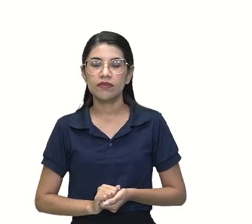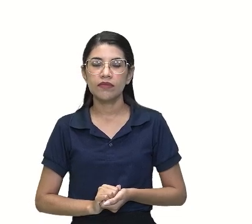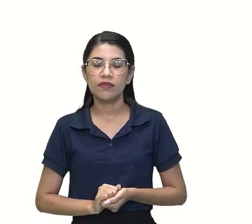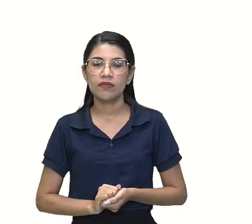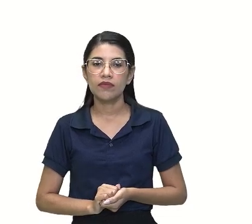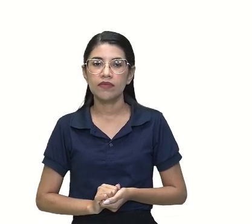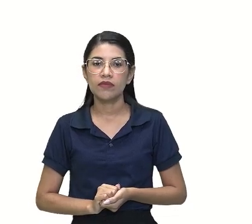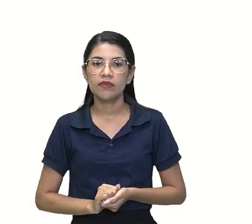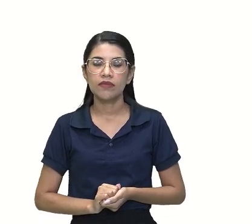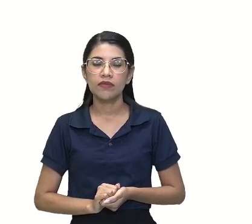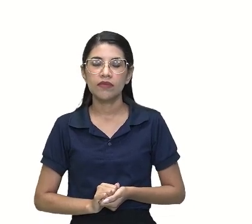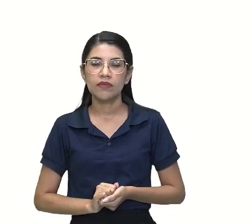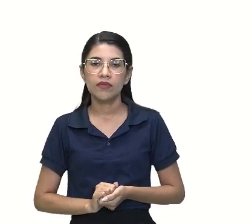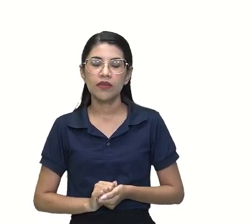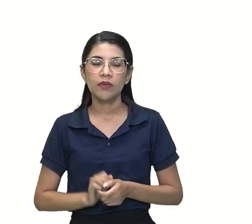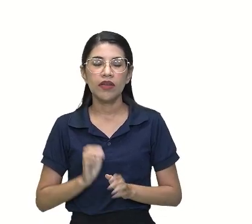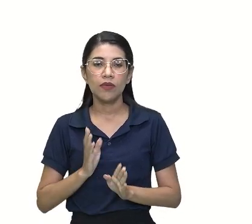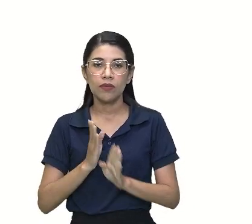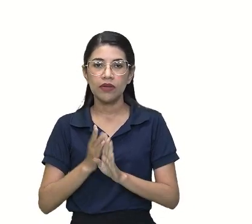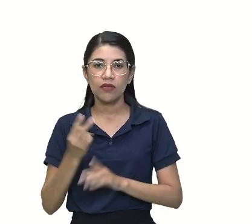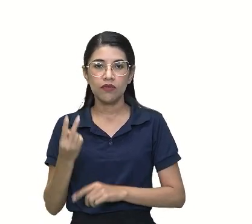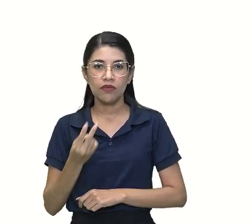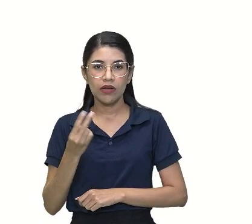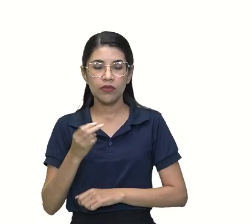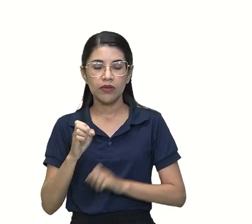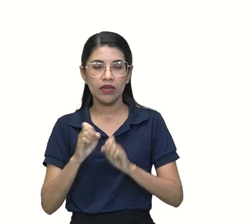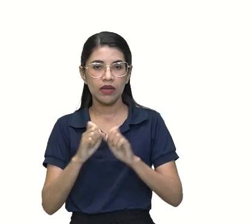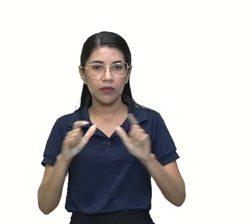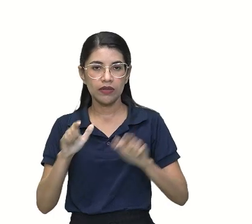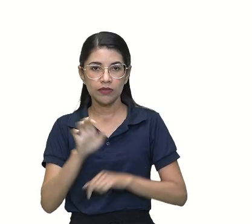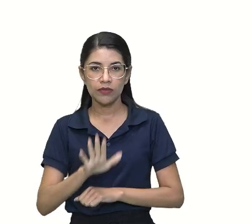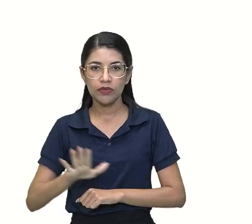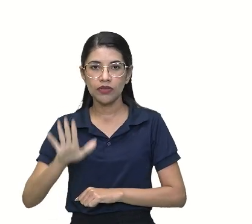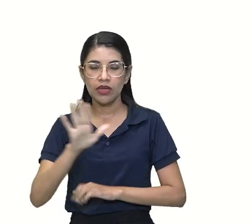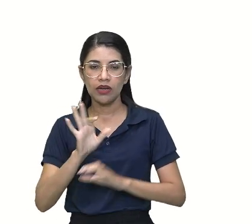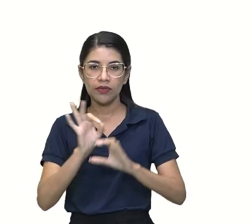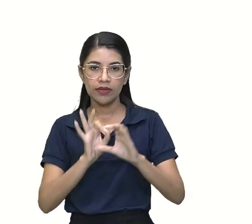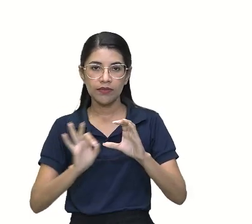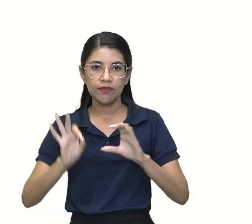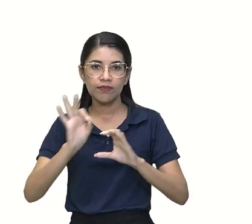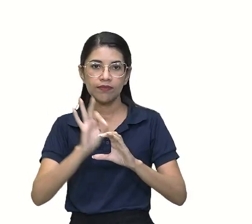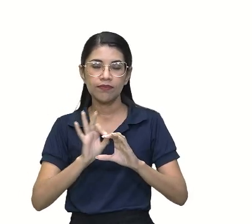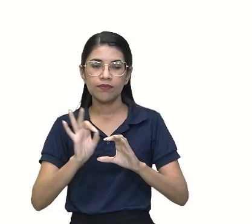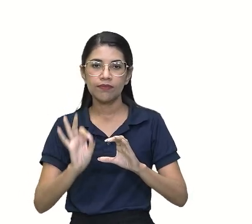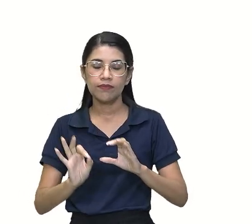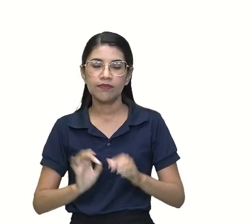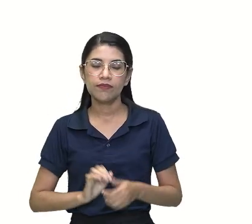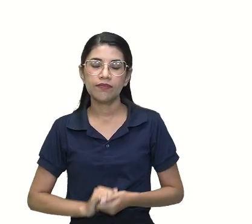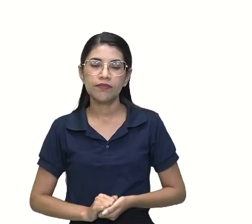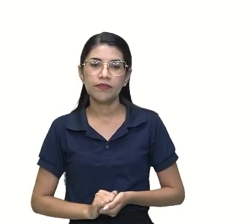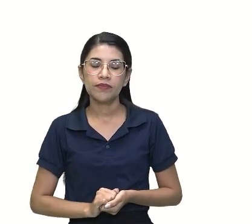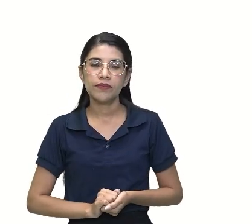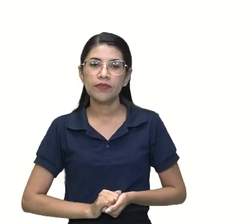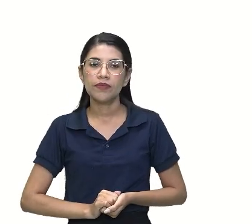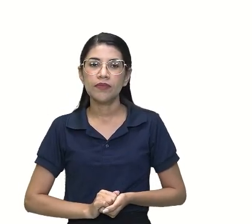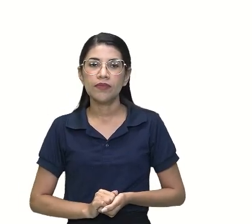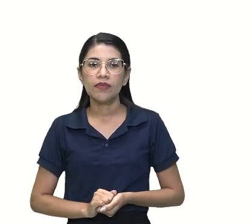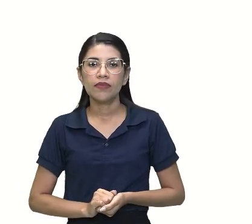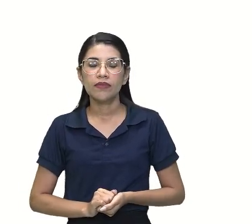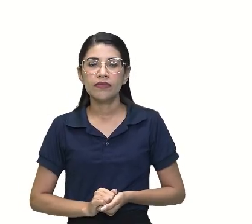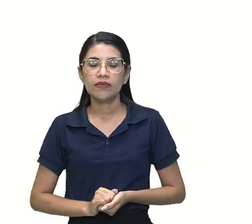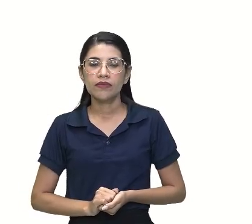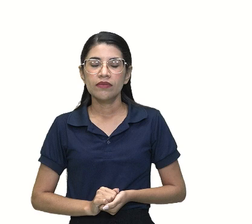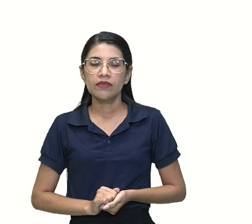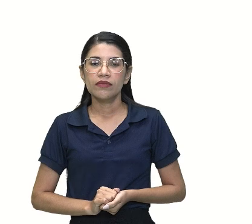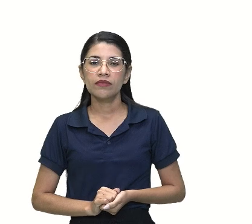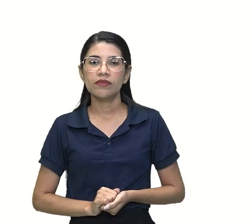equação geral da circunferência. Ok? Então, como é que